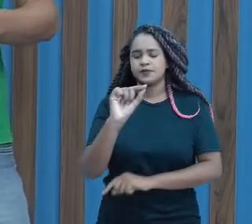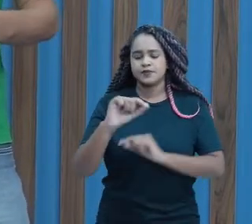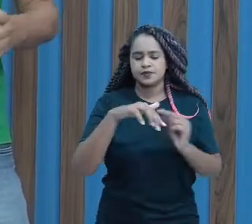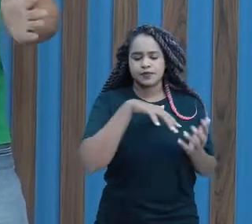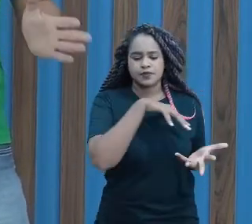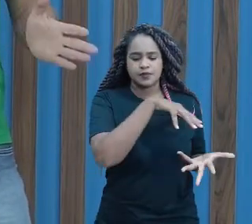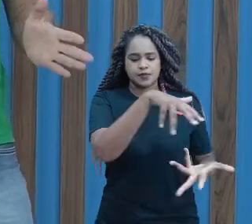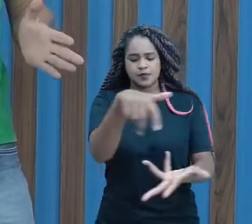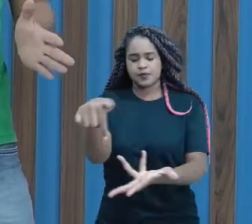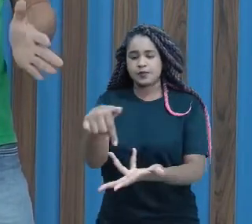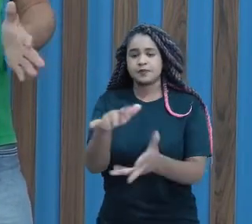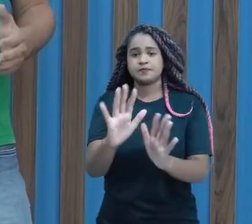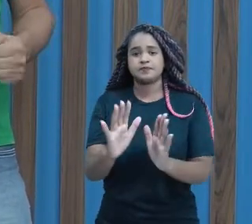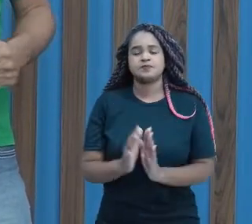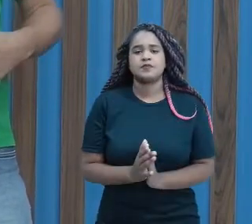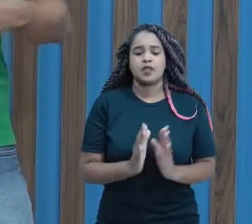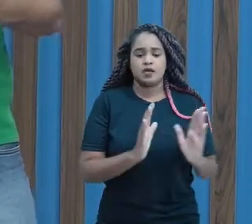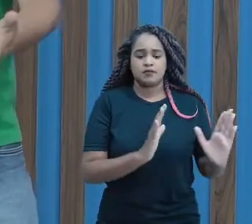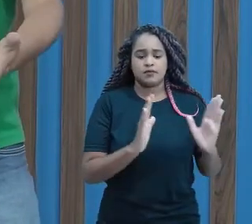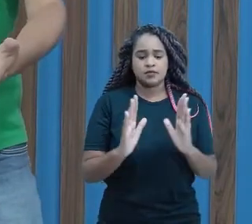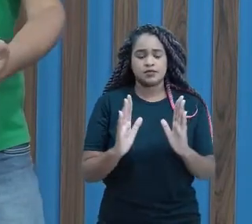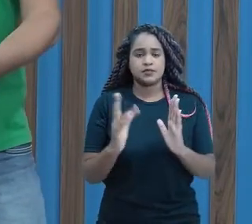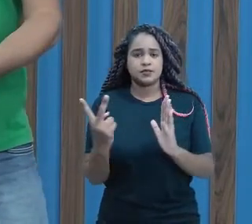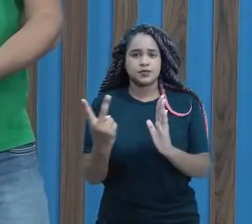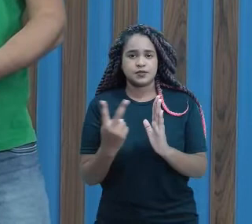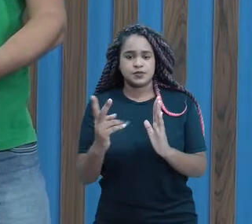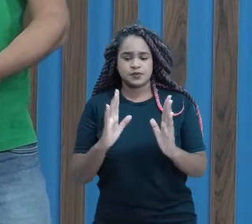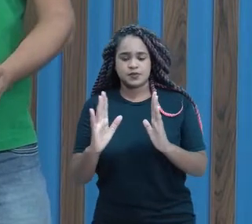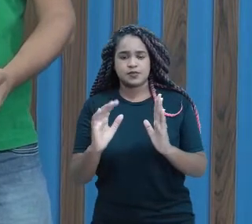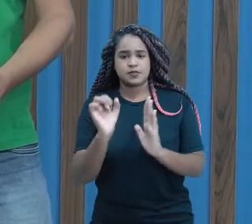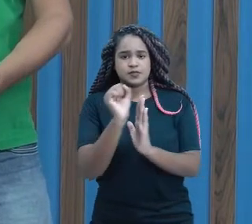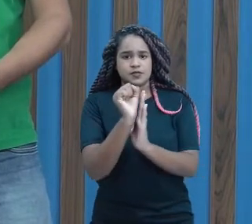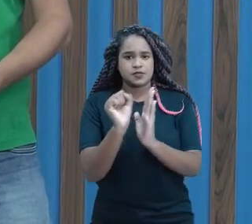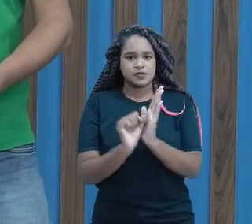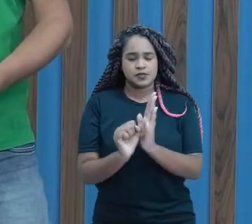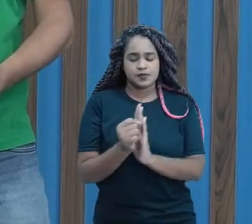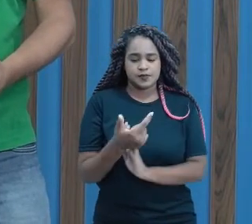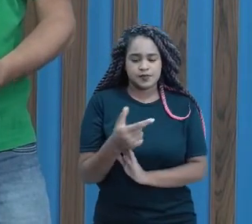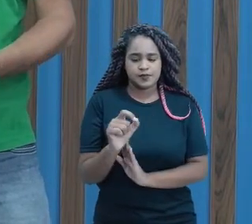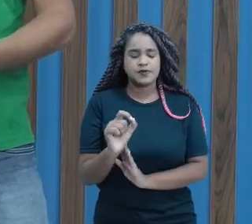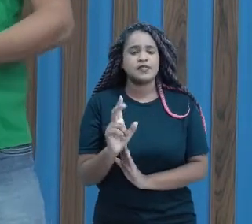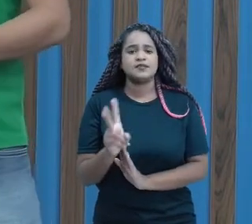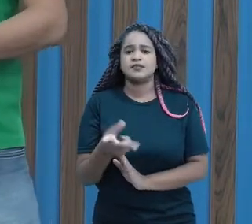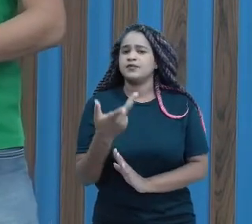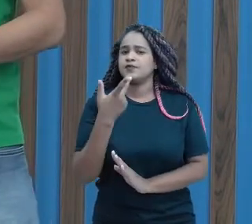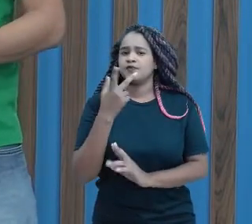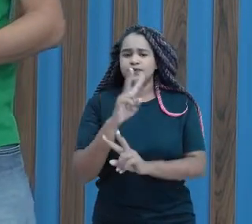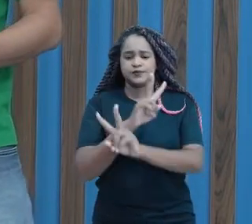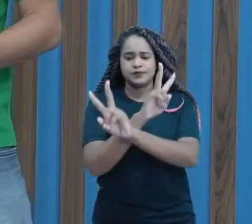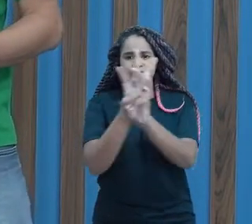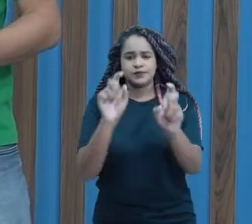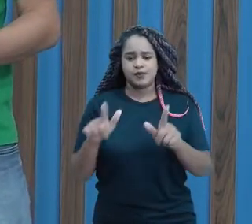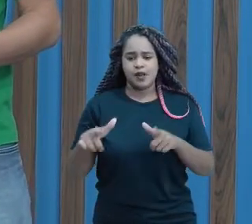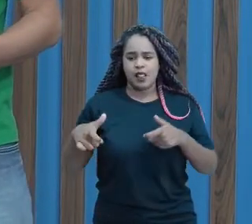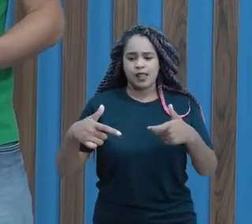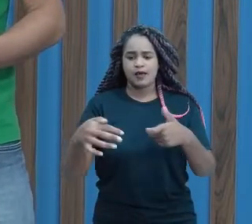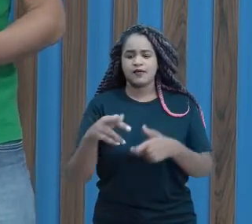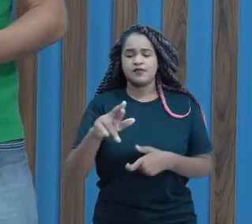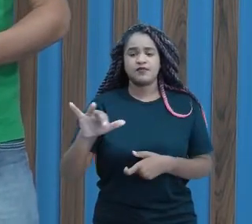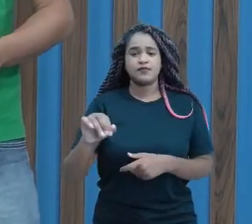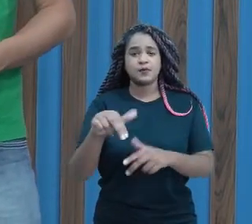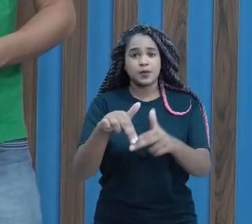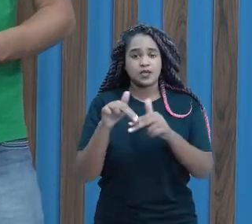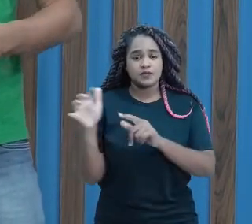global, na segunda metade do século XX, a gente precisa falar sobre Guerra Fria porque foi algo que influenciou as decisões políticas, as